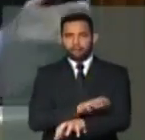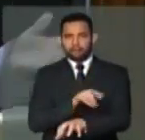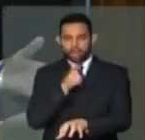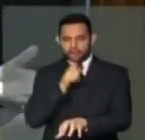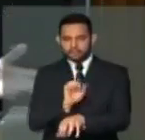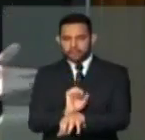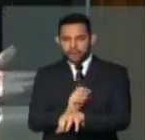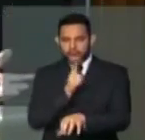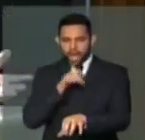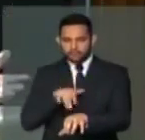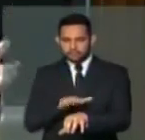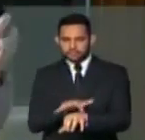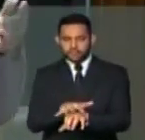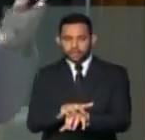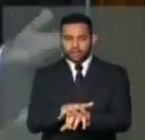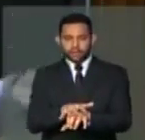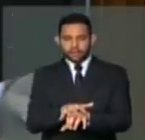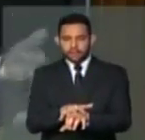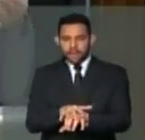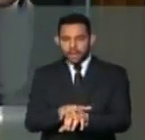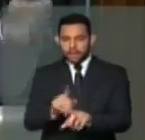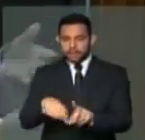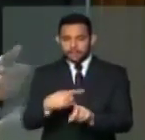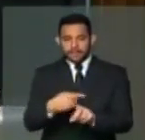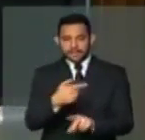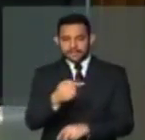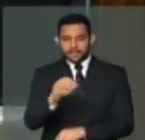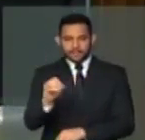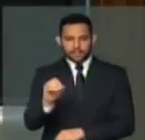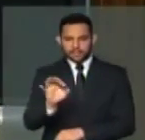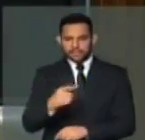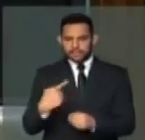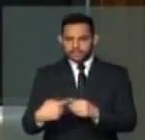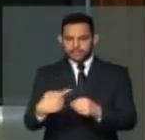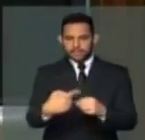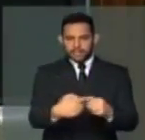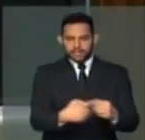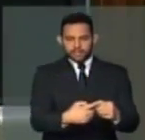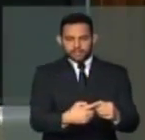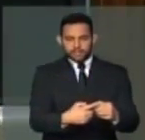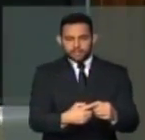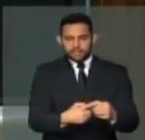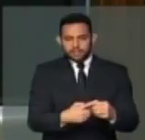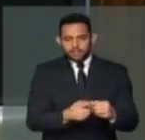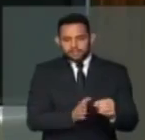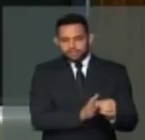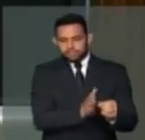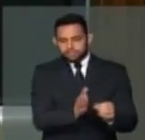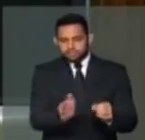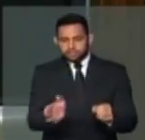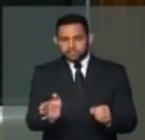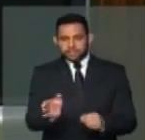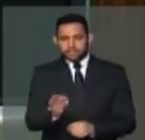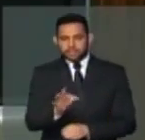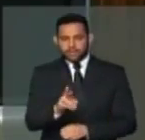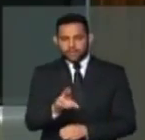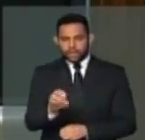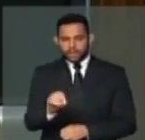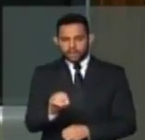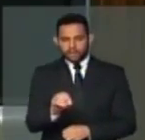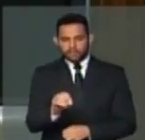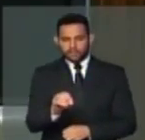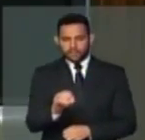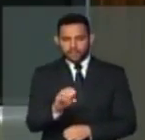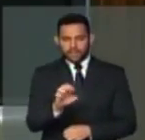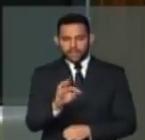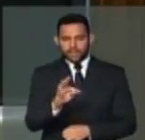do Agreste, que vai atender mais de 70 cidades, a adutora que vai sair de Salgueiro para Entre